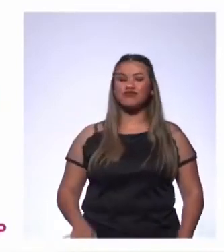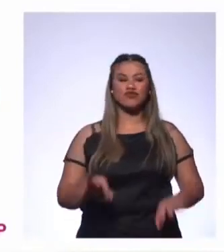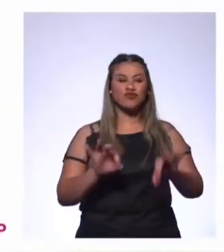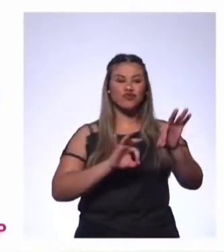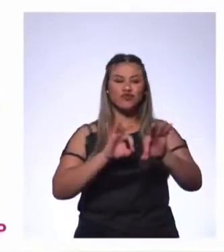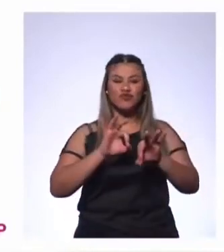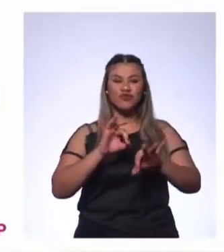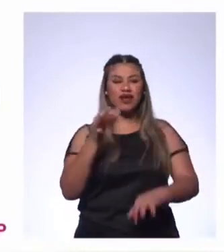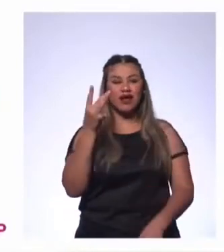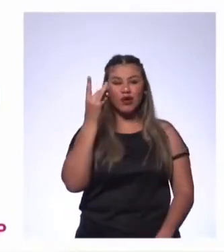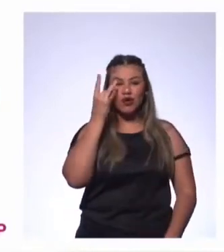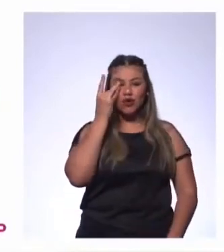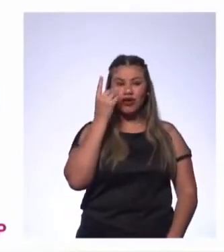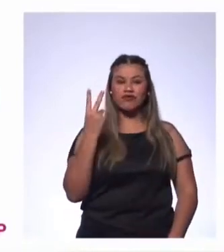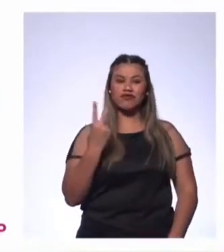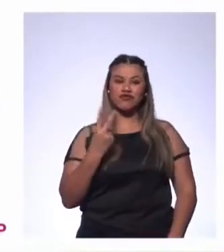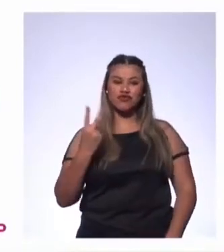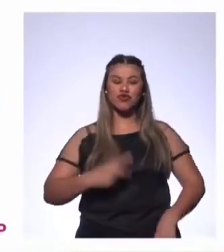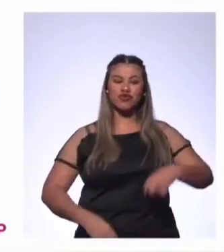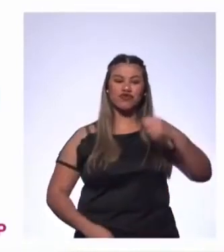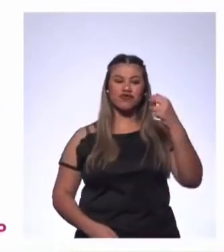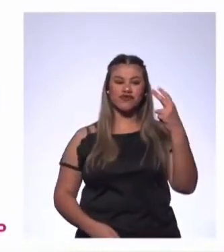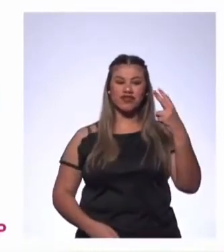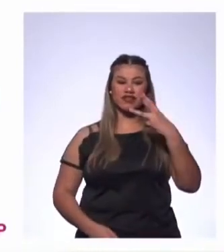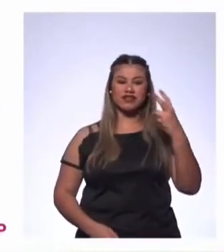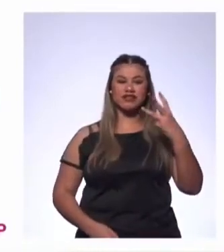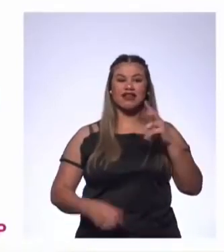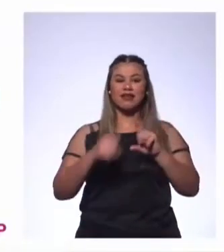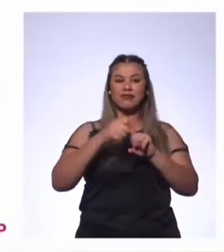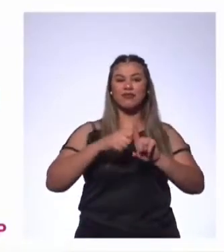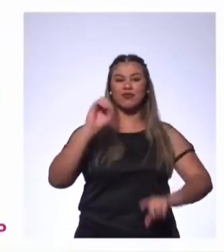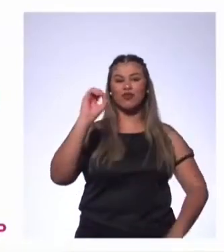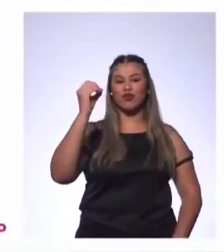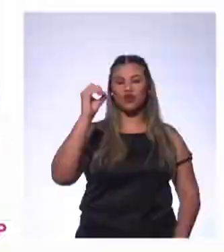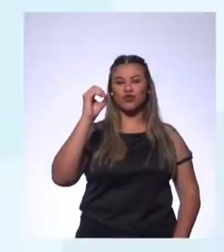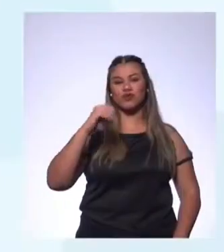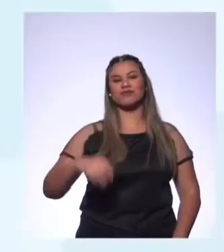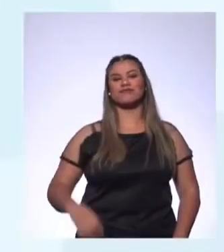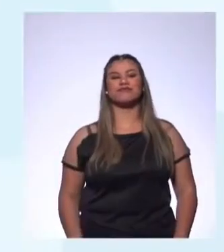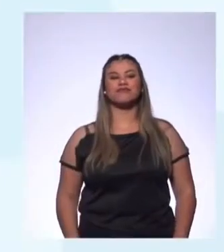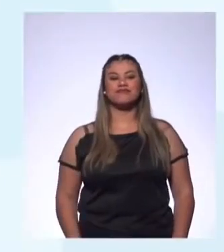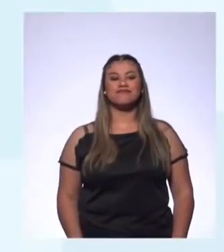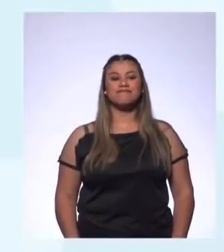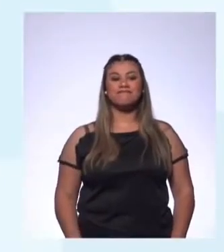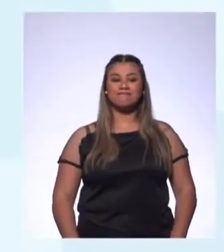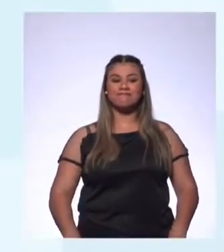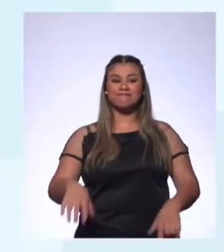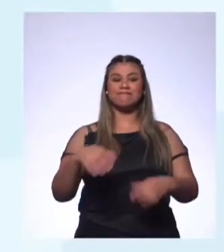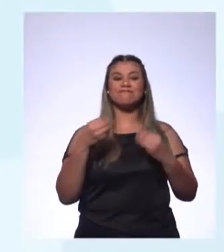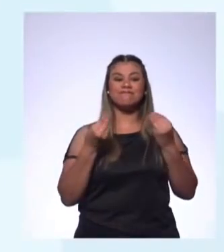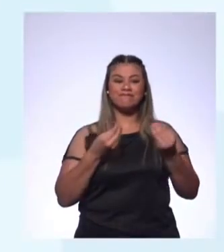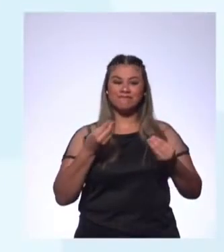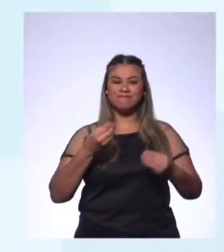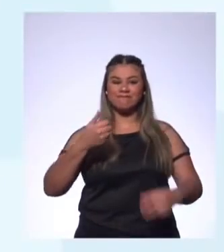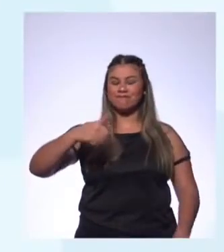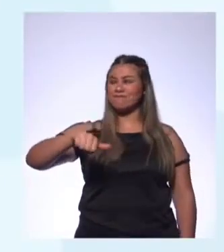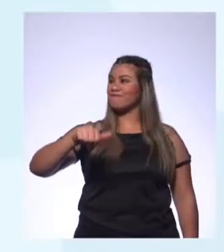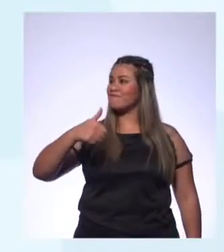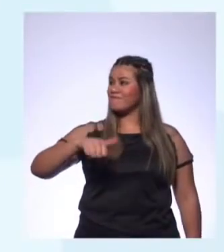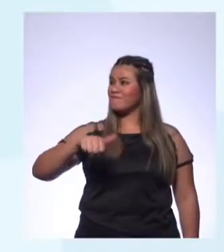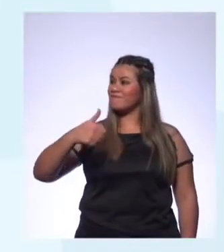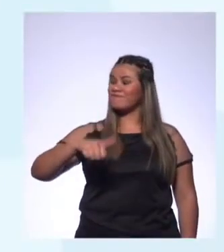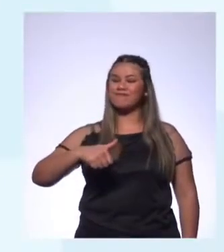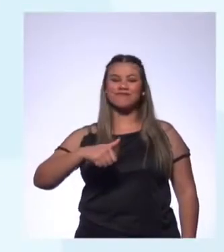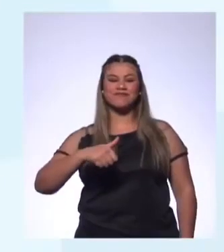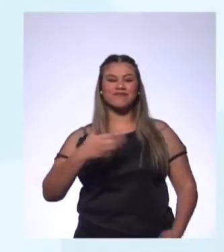dias 22/10 e 23/10, certo? E o último, que é para você contar para a gente o que você achou